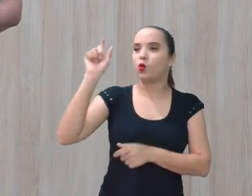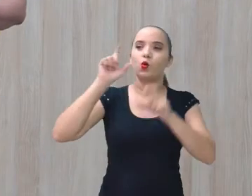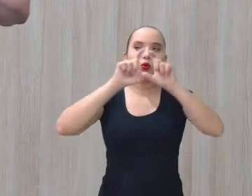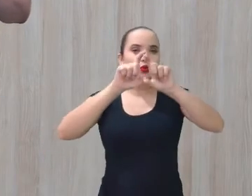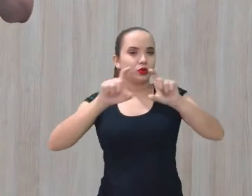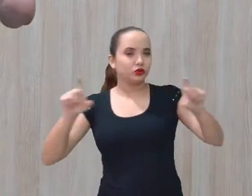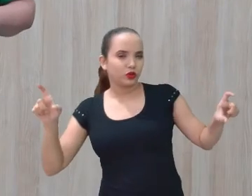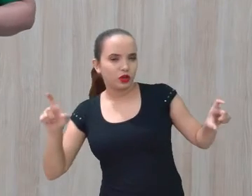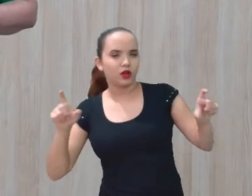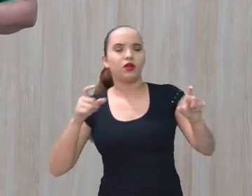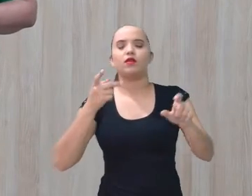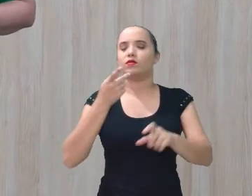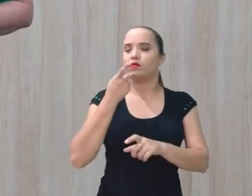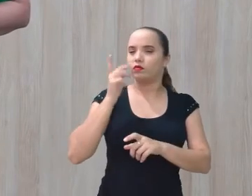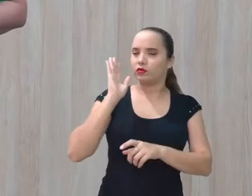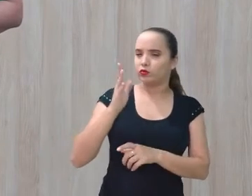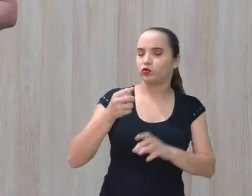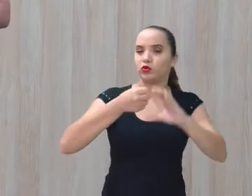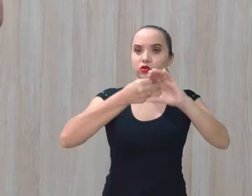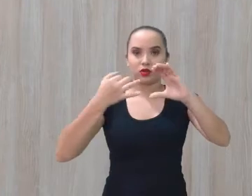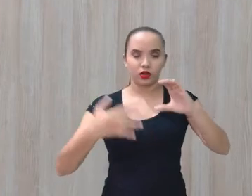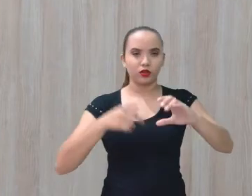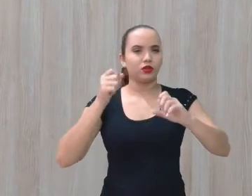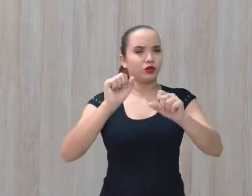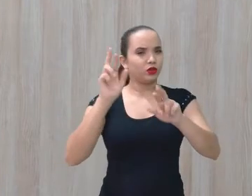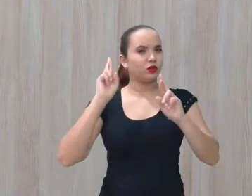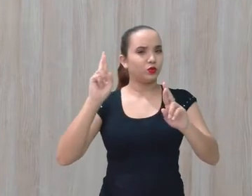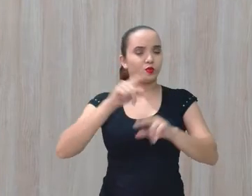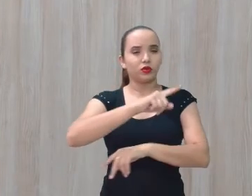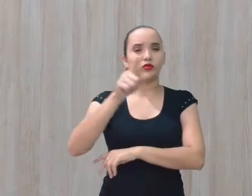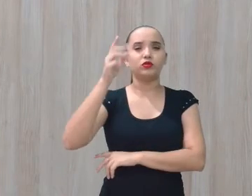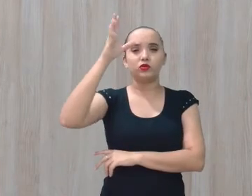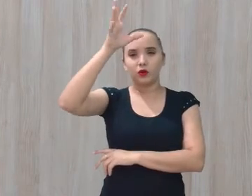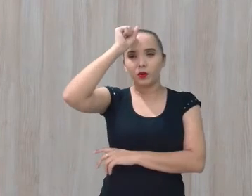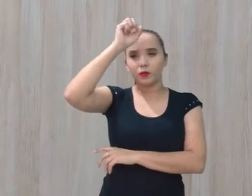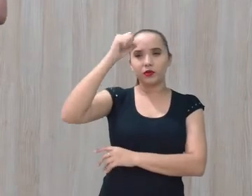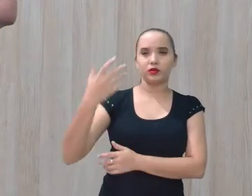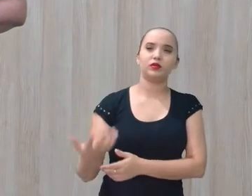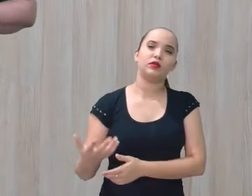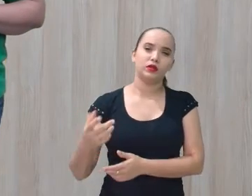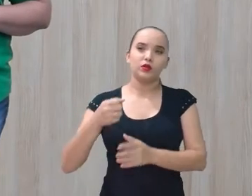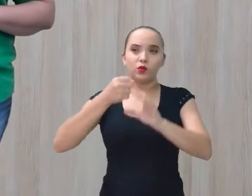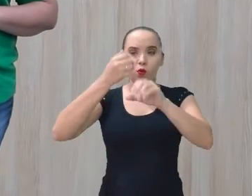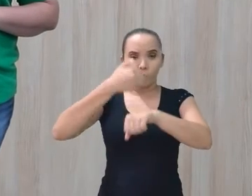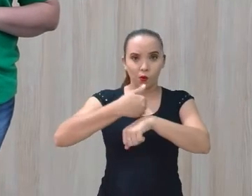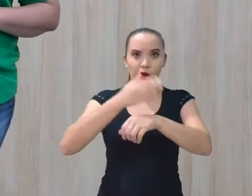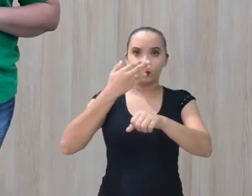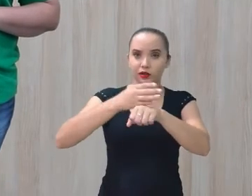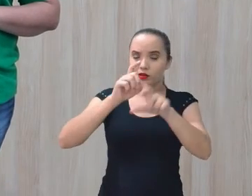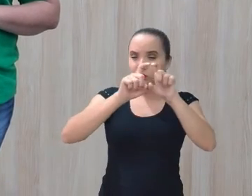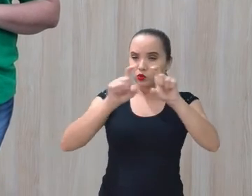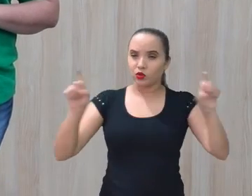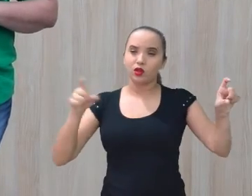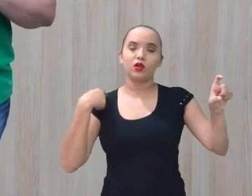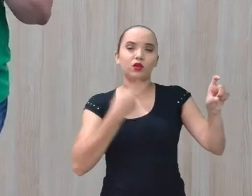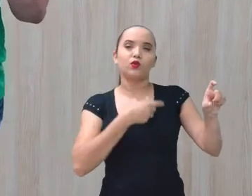tirinhas. Falamos aqui sobre os elementos e espero que vocês tenham aprendido com essas que conseguimos